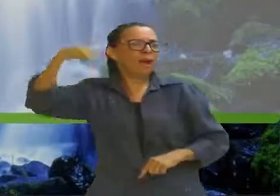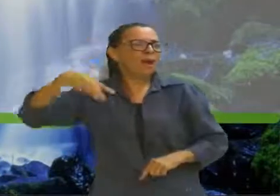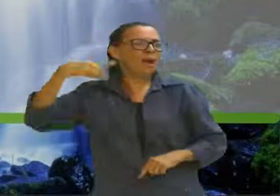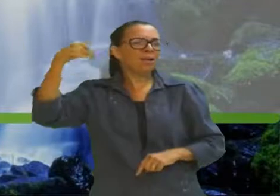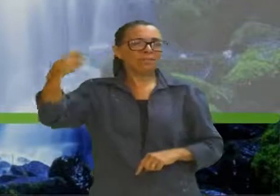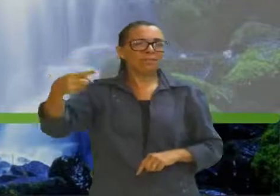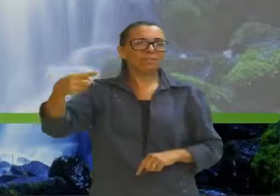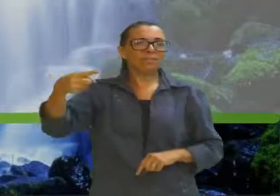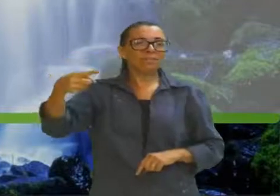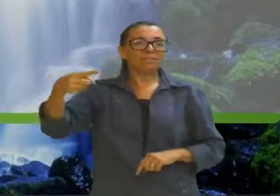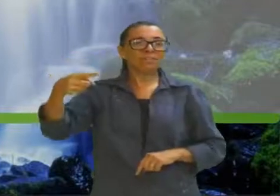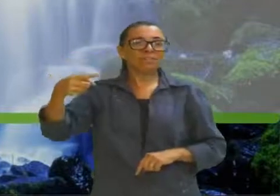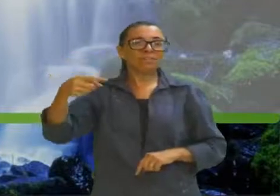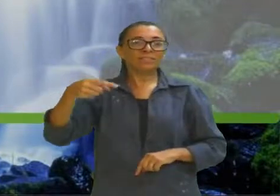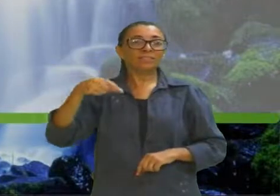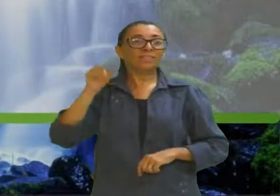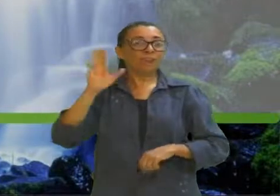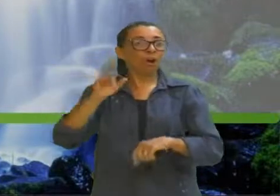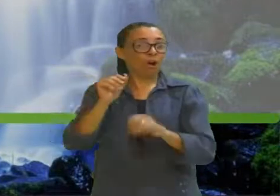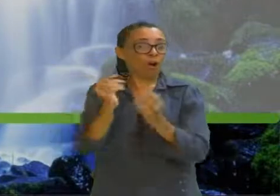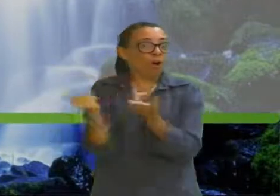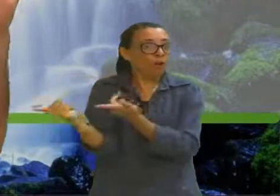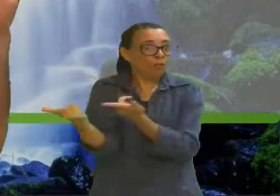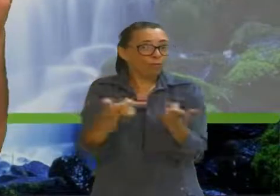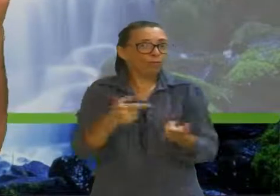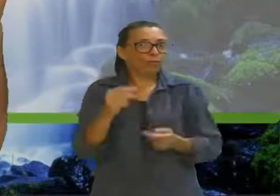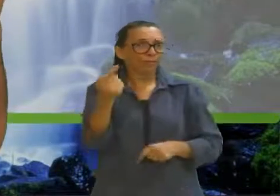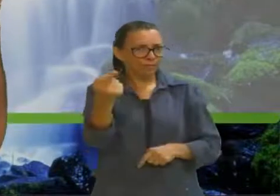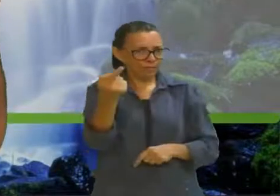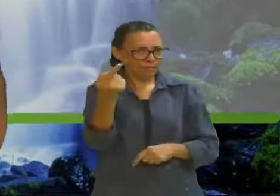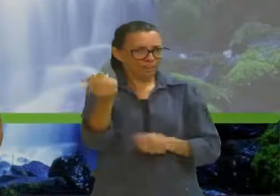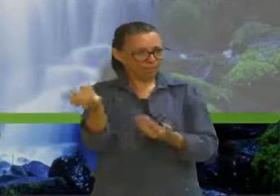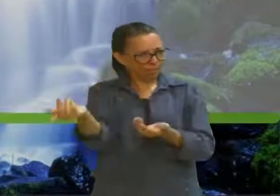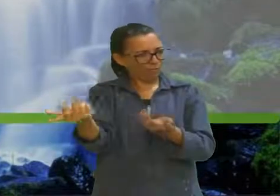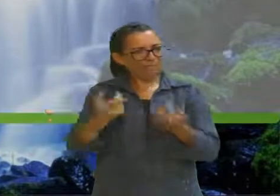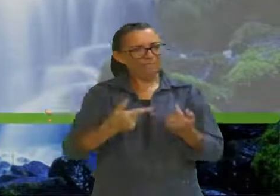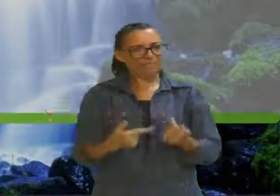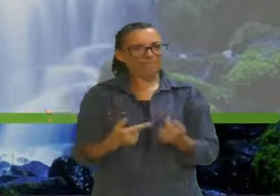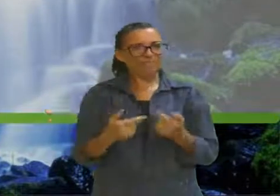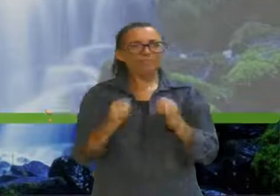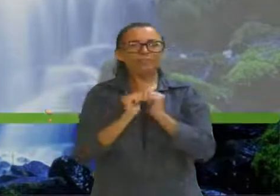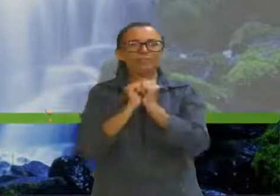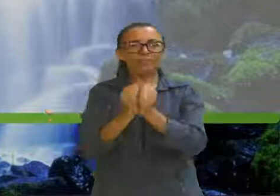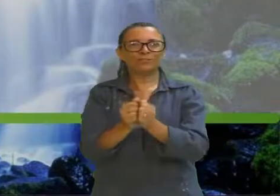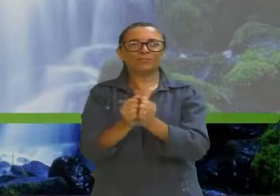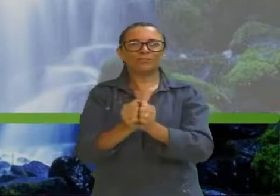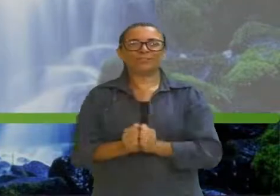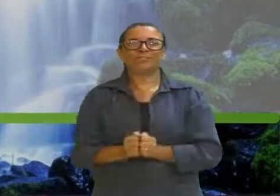algo da palavra do Senhor. Um forte abraço e fiquem com Deus e muito obrigado.